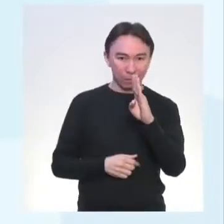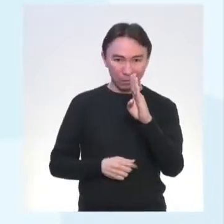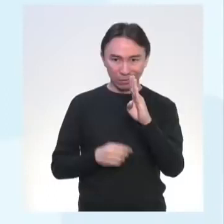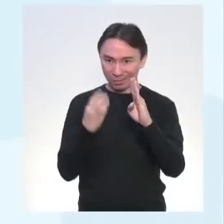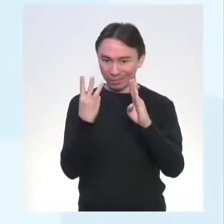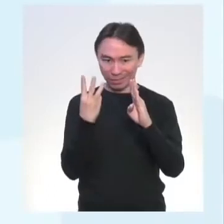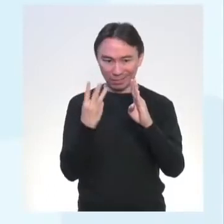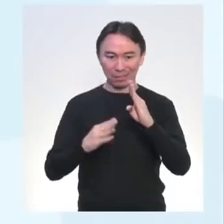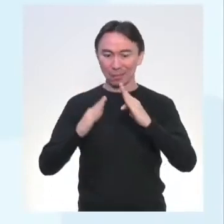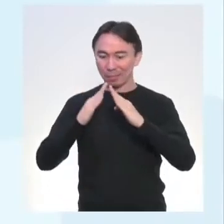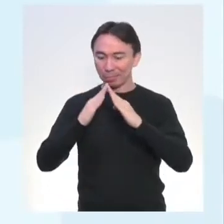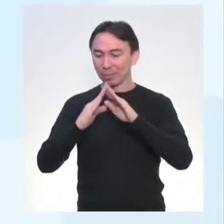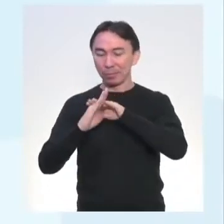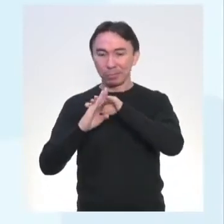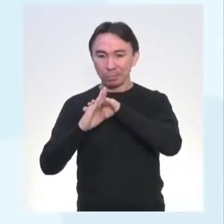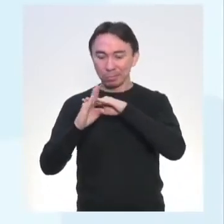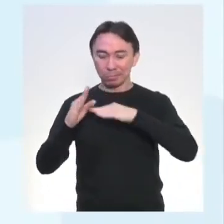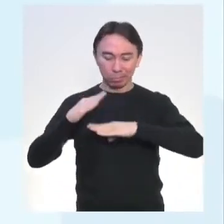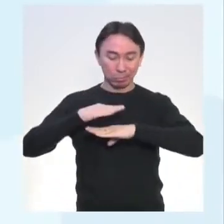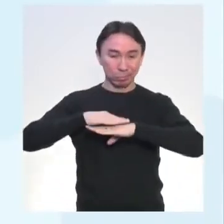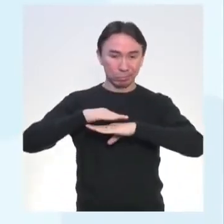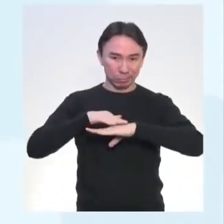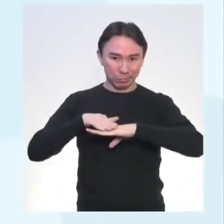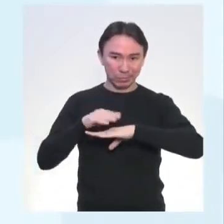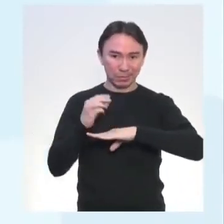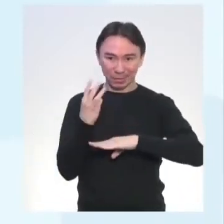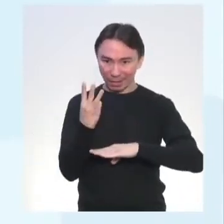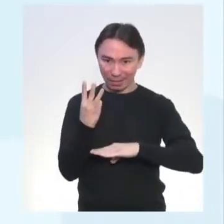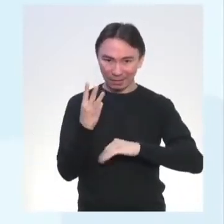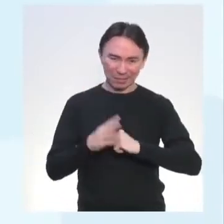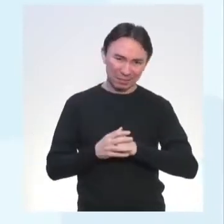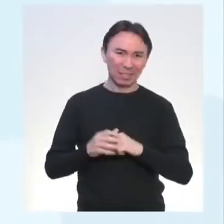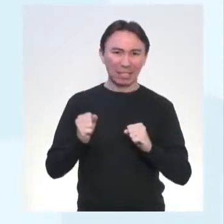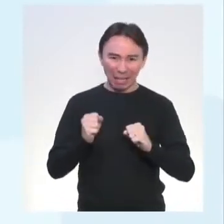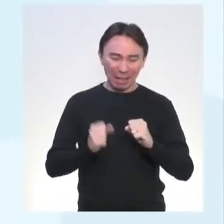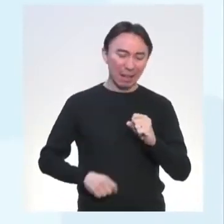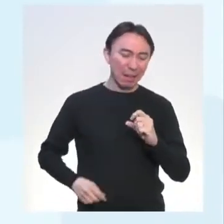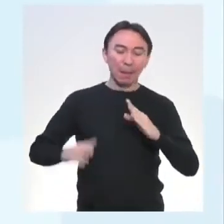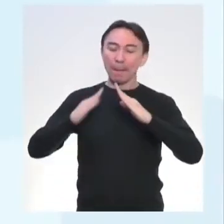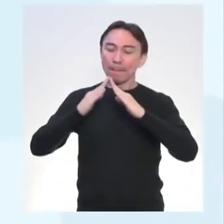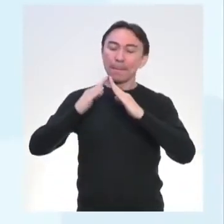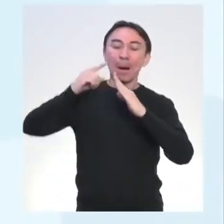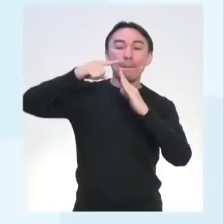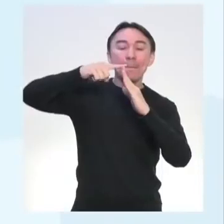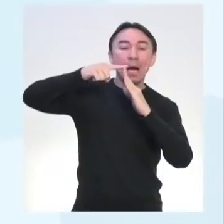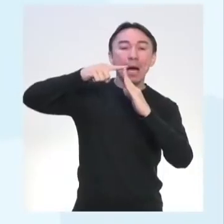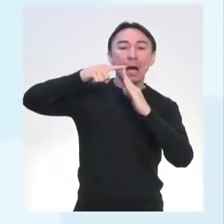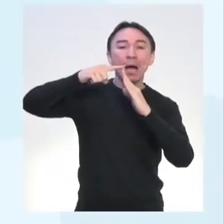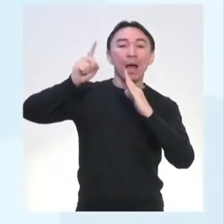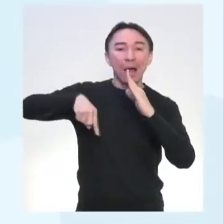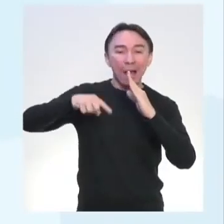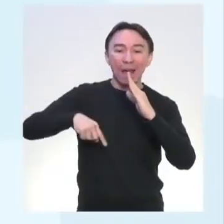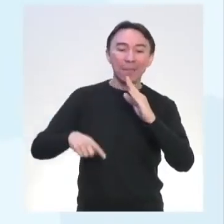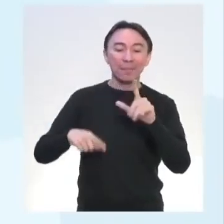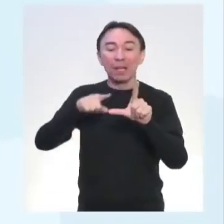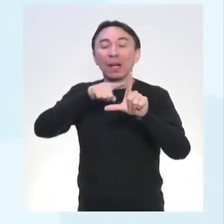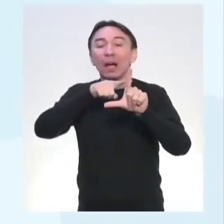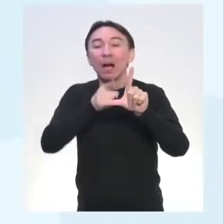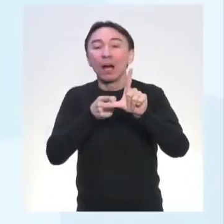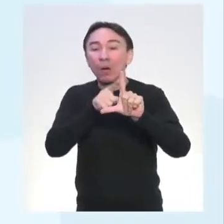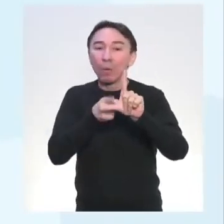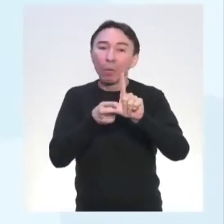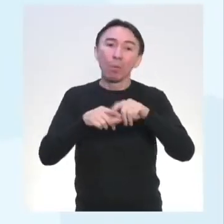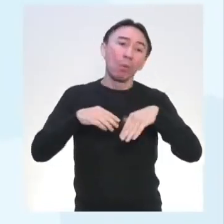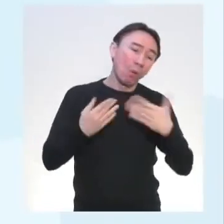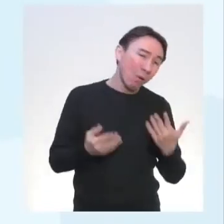desse triângulo aí, nós chamamos de ângulo, né? Ou podemos chamar de vértice também, mas no caso a gente vai chamar de ângulo, porque a gente vai falar